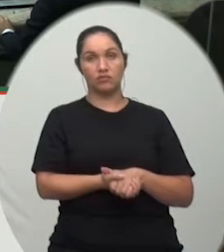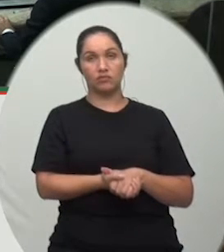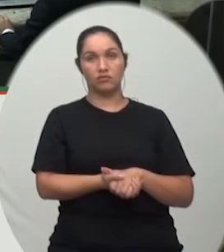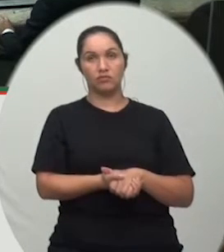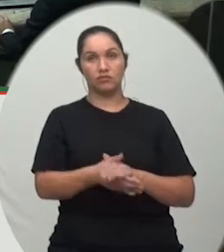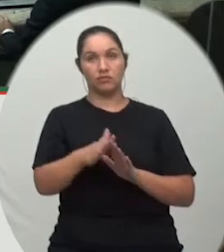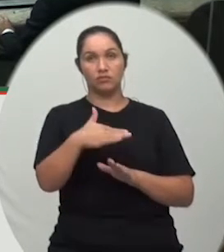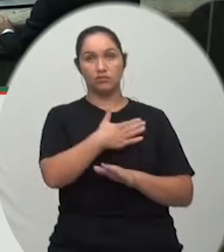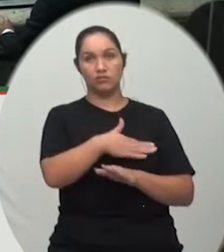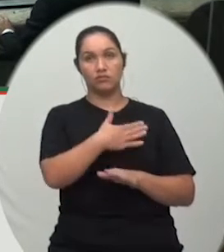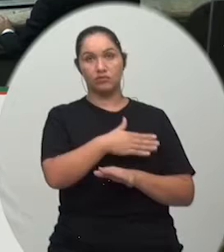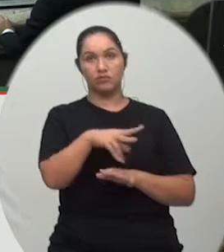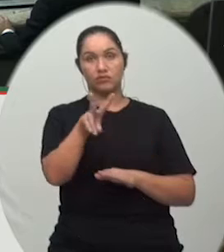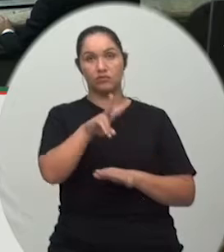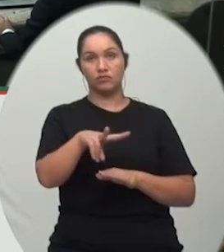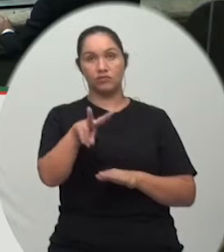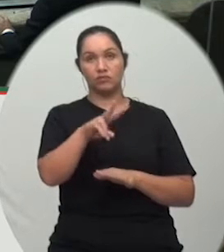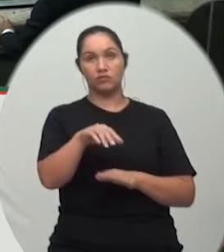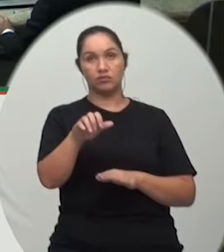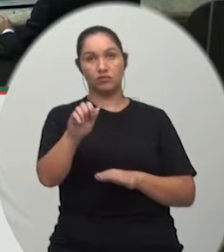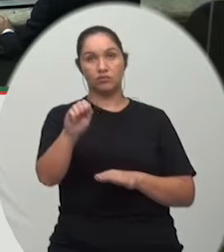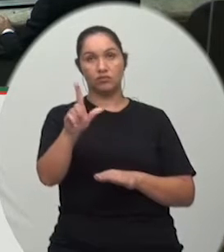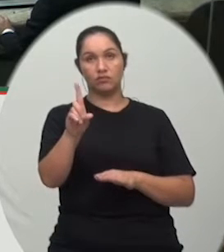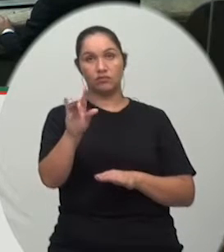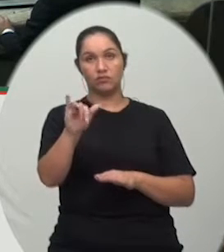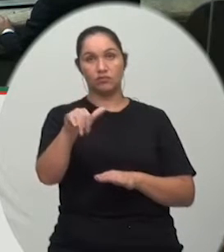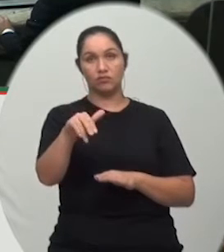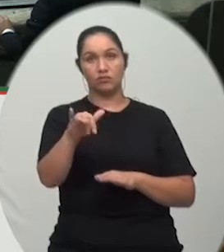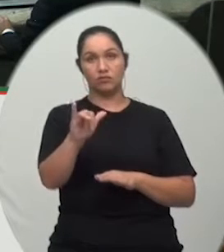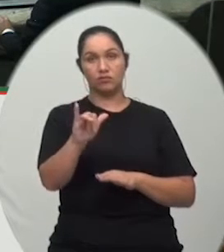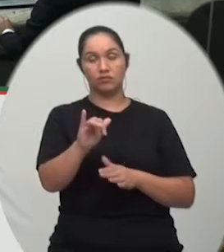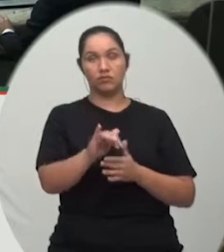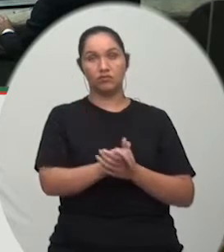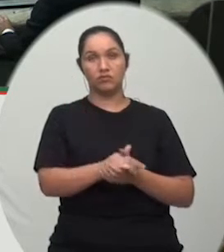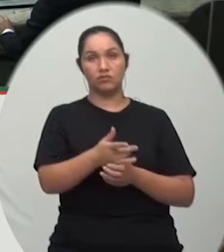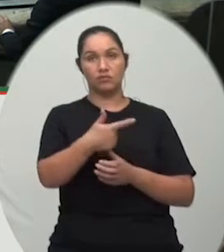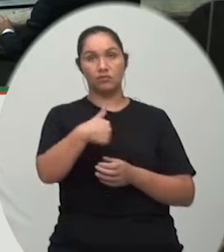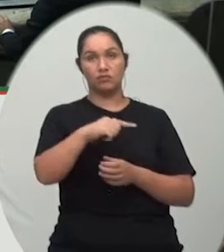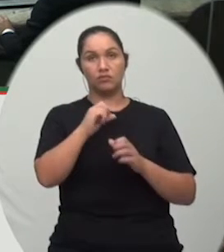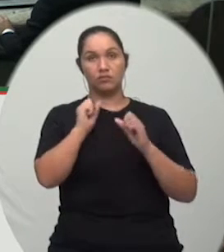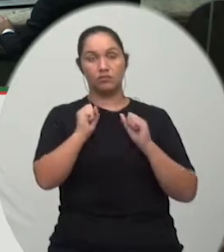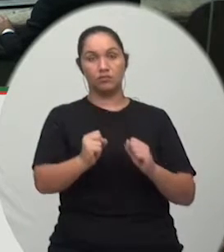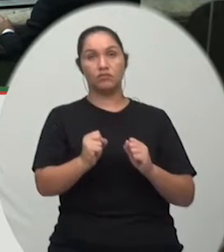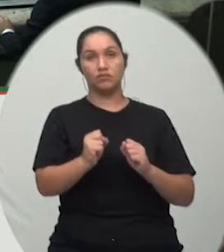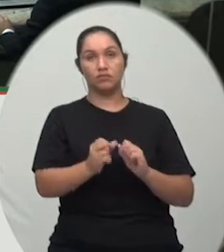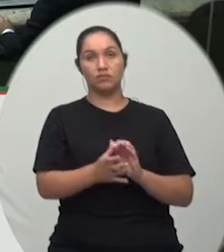Eu só gostaria, viu, vereador Aldinei, que a gente pudesse,